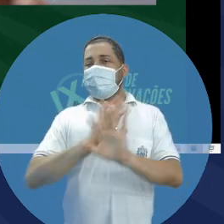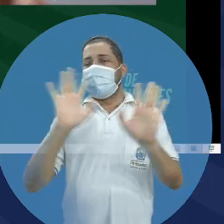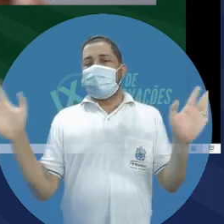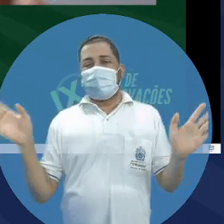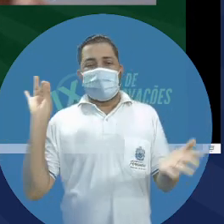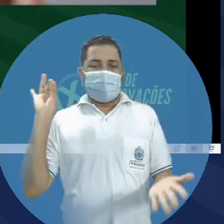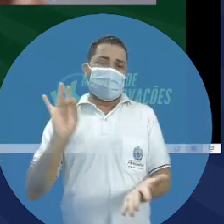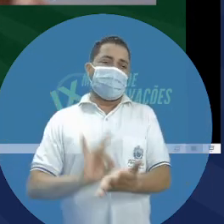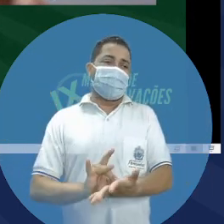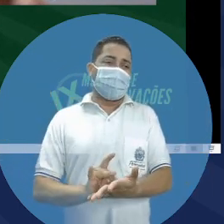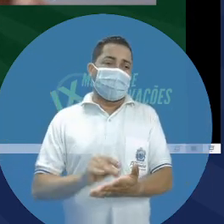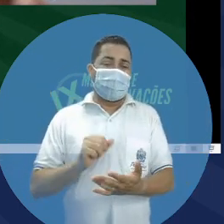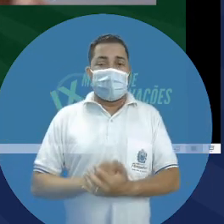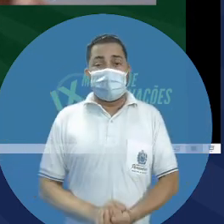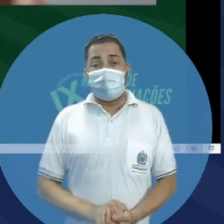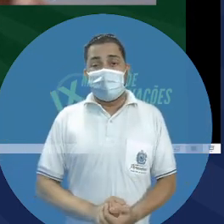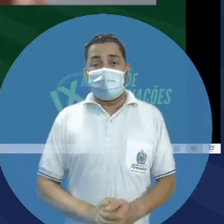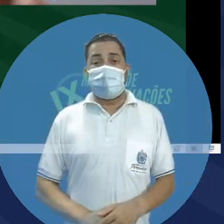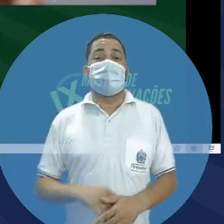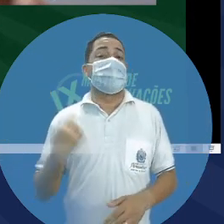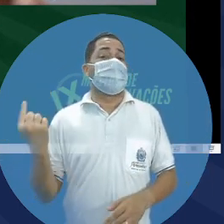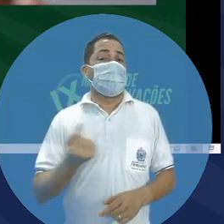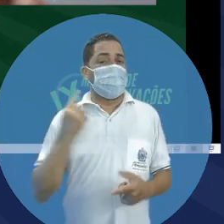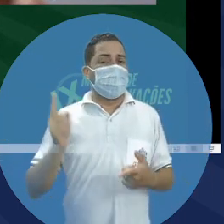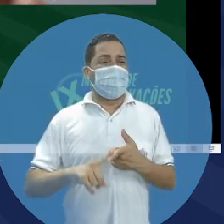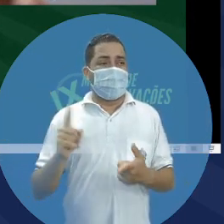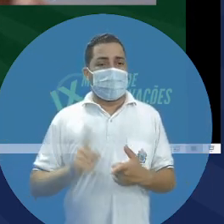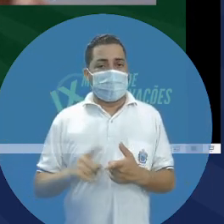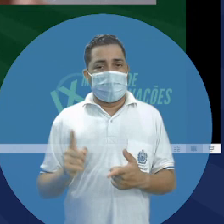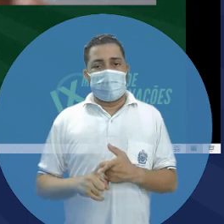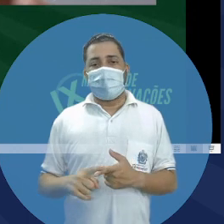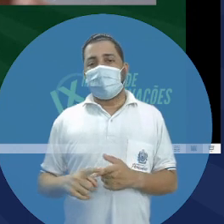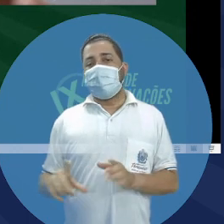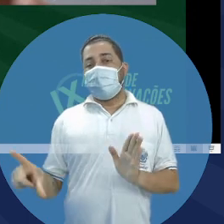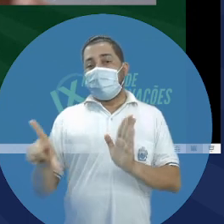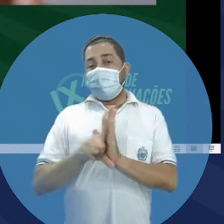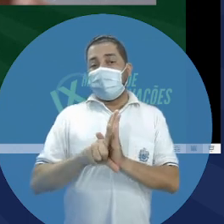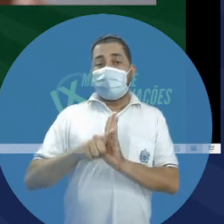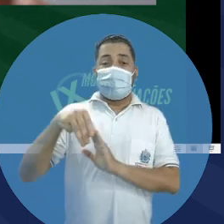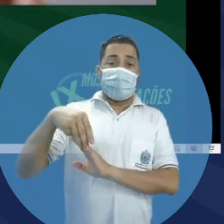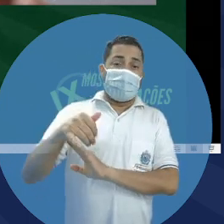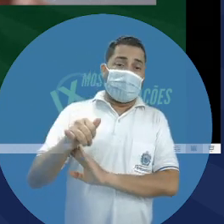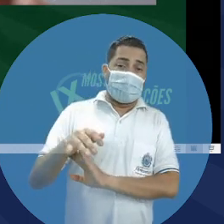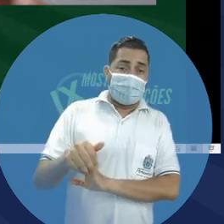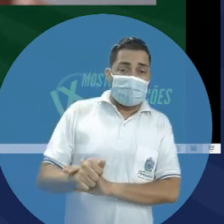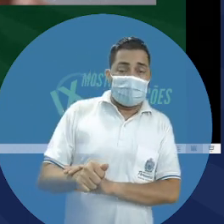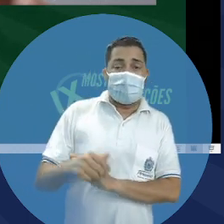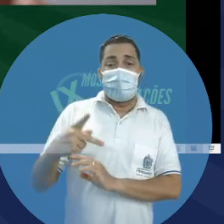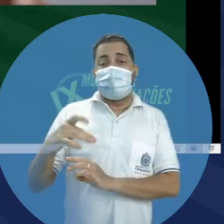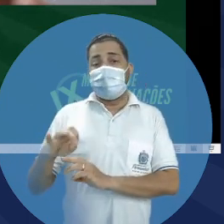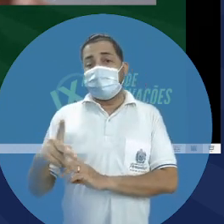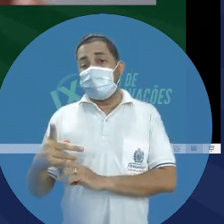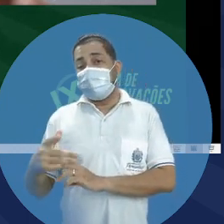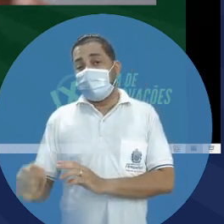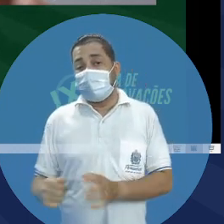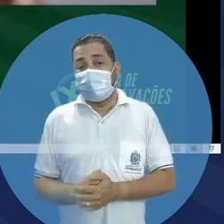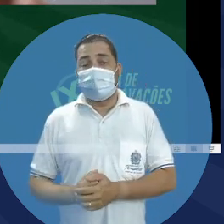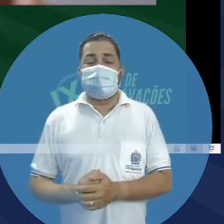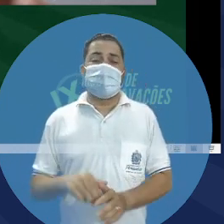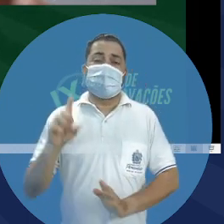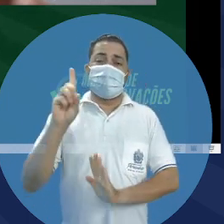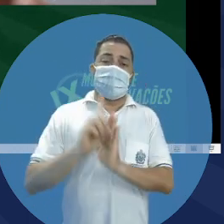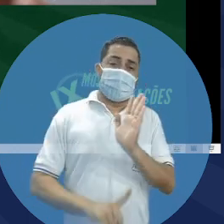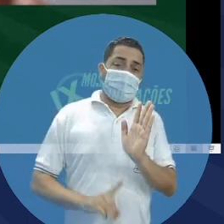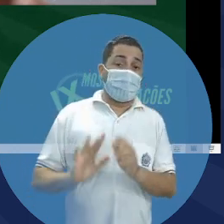evidente. Nós também abordamos a Lei Maria da Penha, e desde os direitos, todos